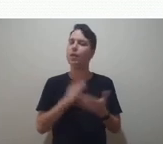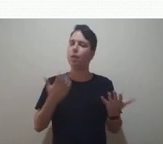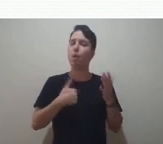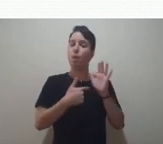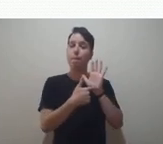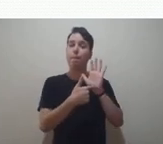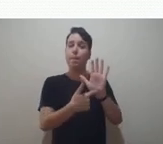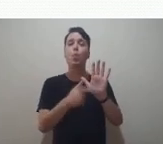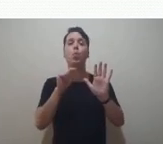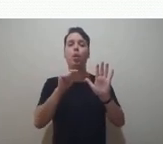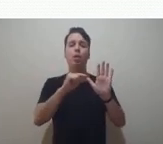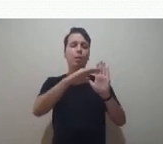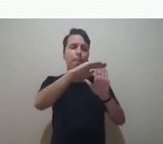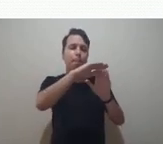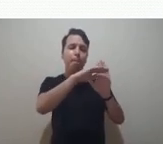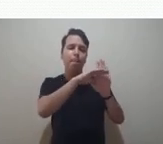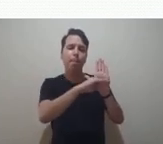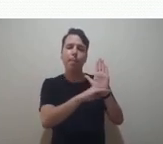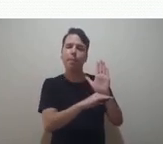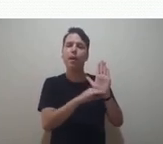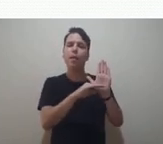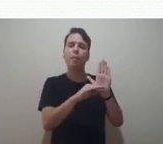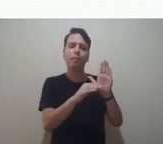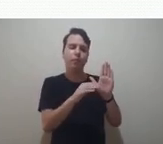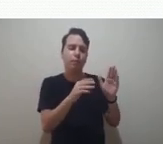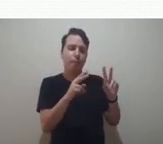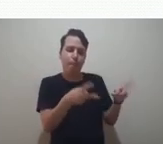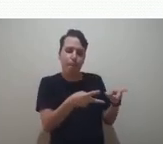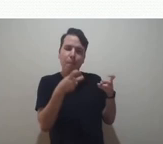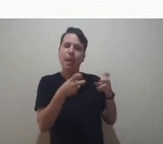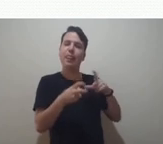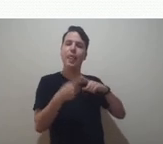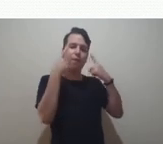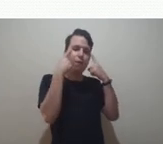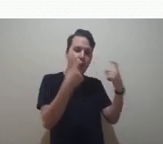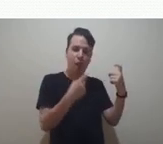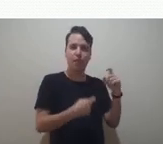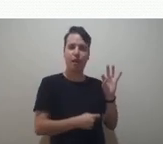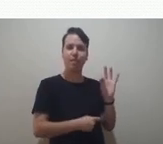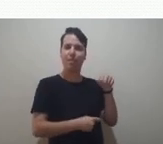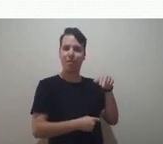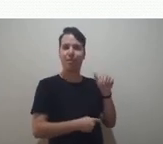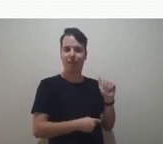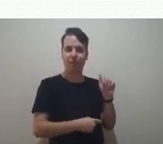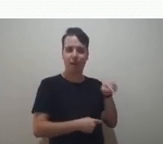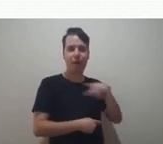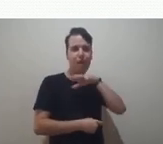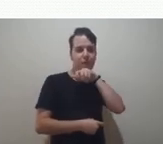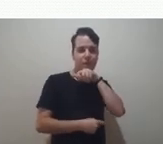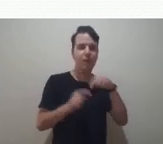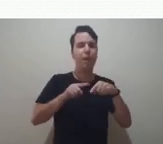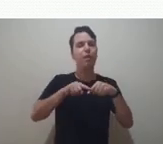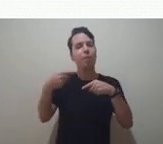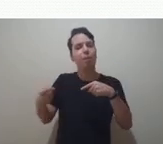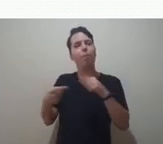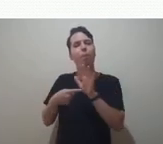Então, eu vou estar apresentando para vocês alguns indicadores de traumas não acidentais em animais de companhia e depois eu